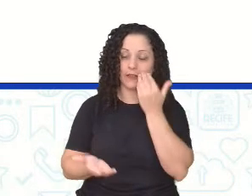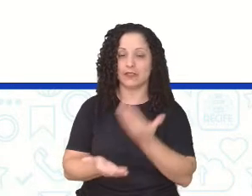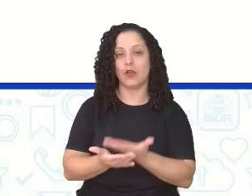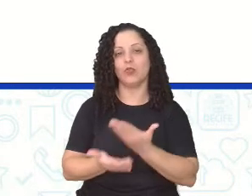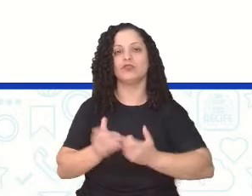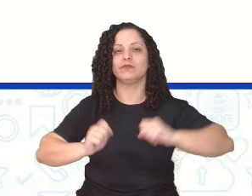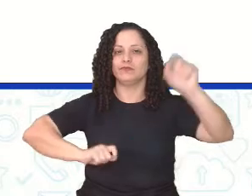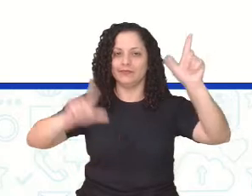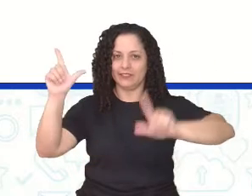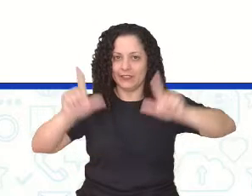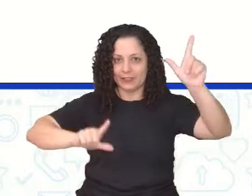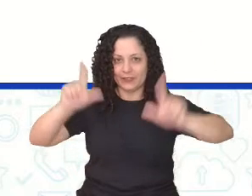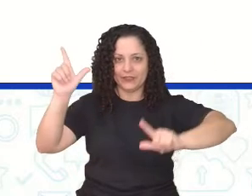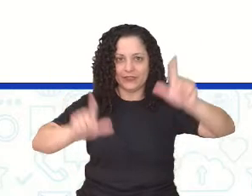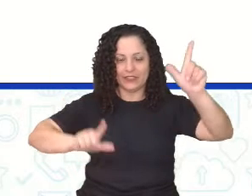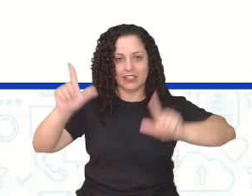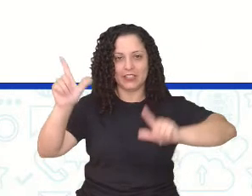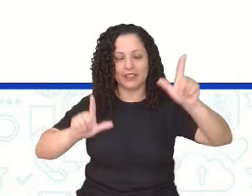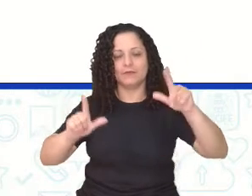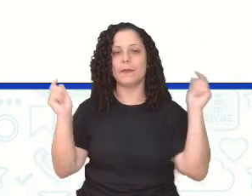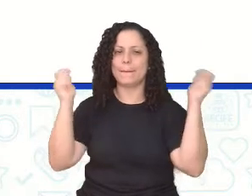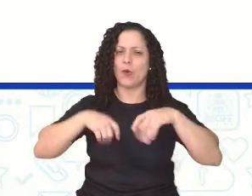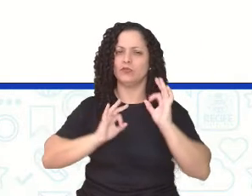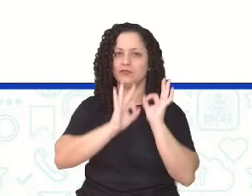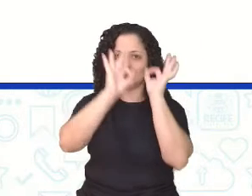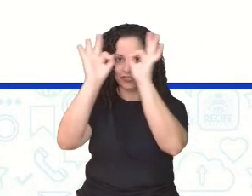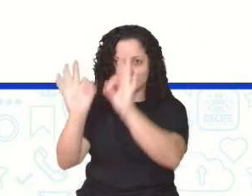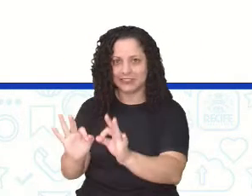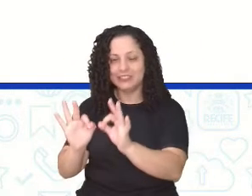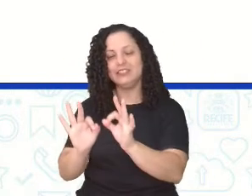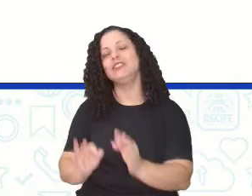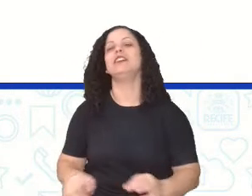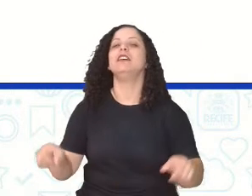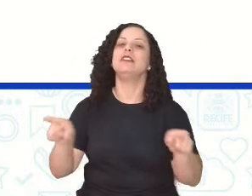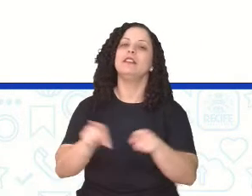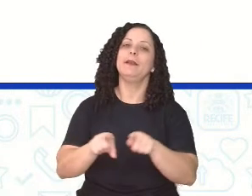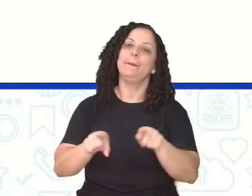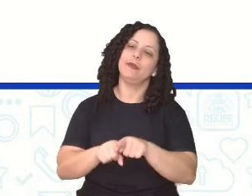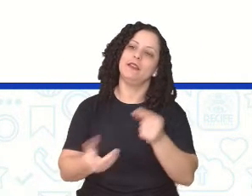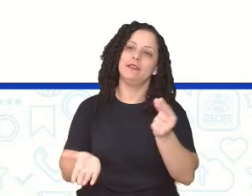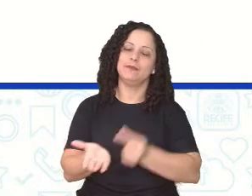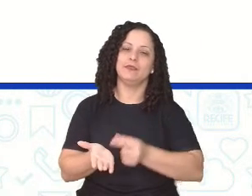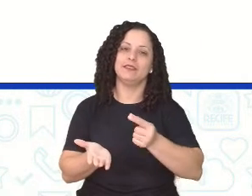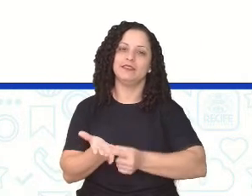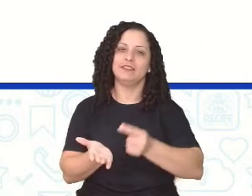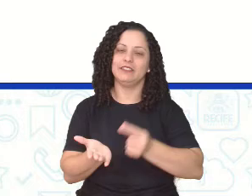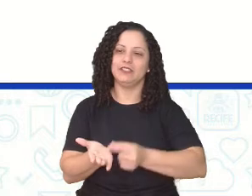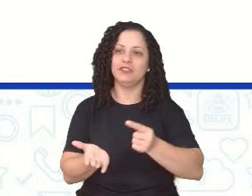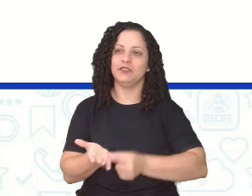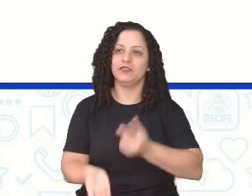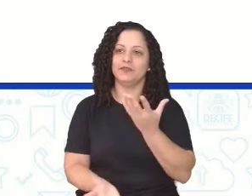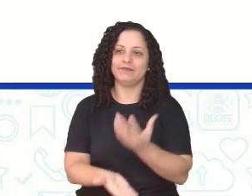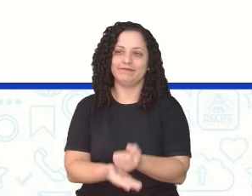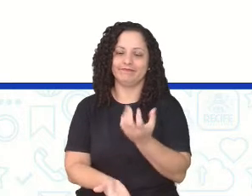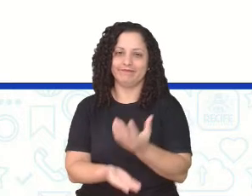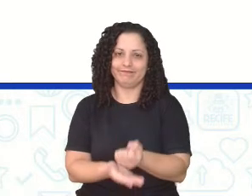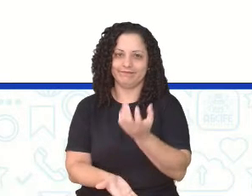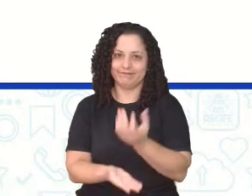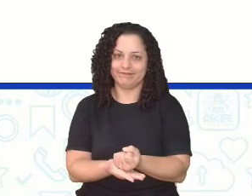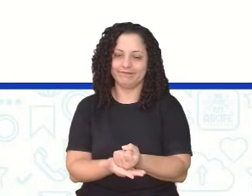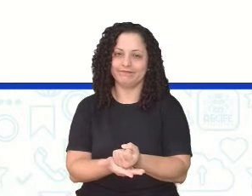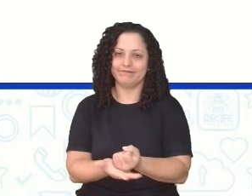aparecem na TV. Vocês podem assistir pela TV. Vocês podem baixar este aplicativo para quem